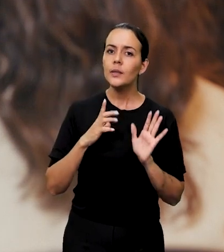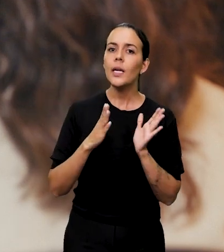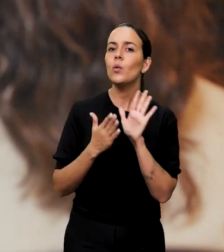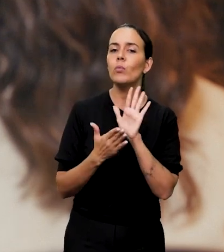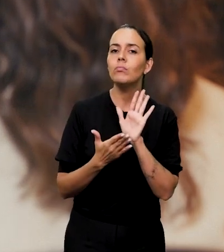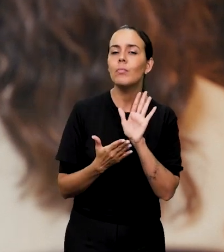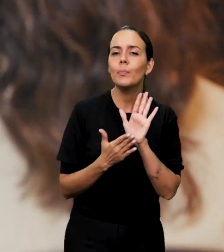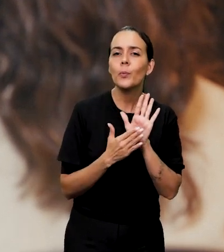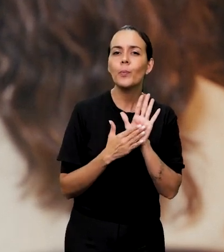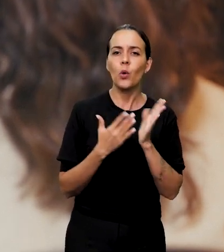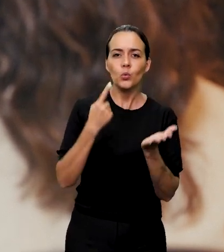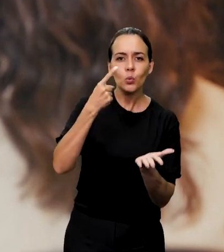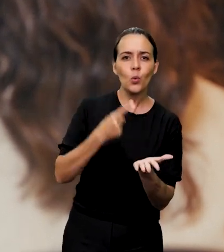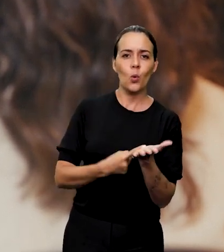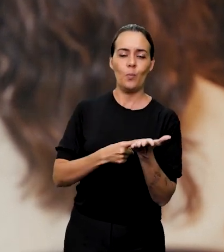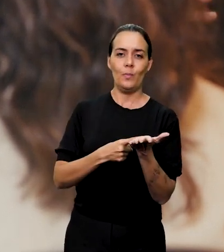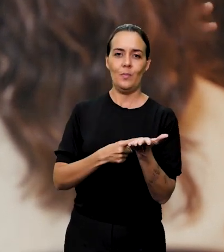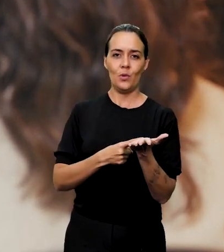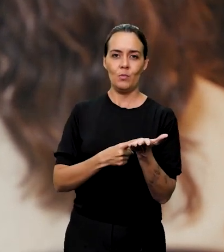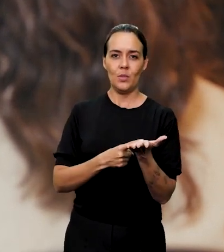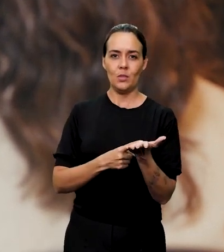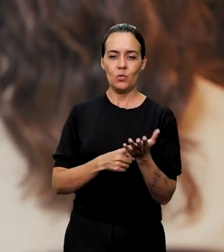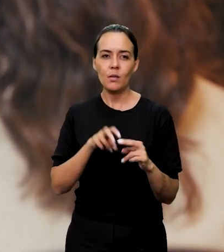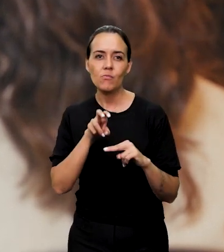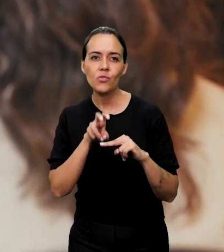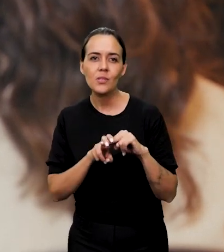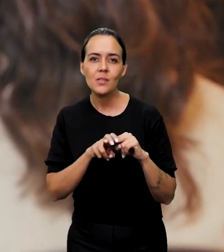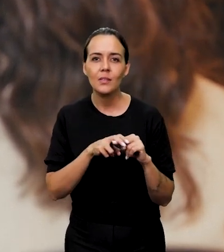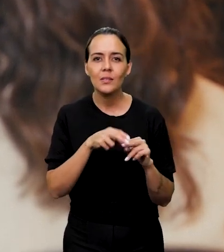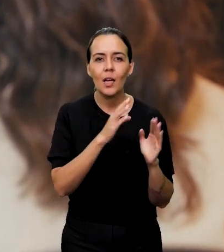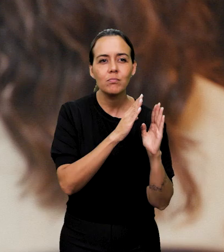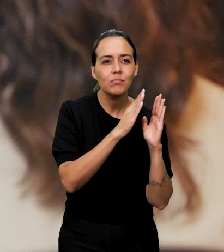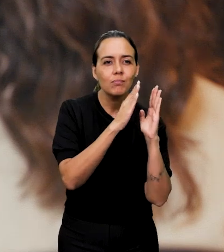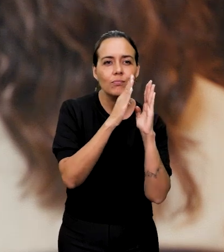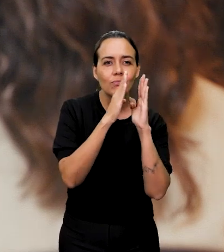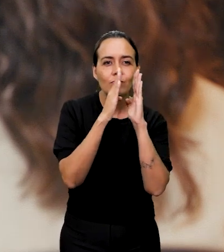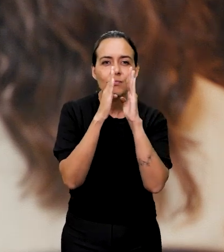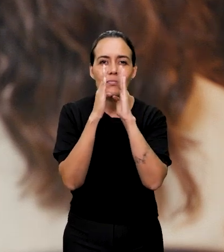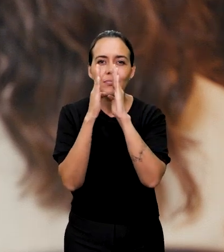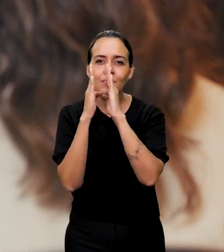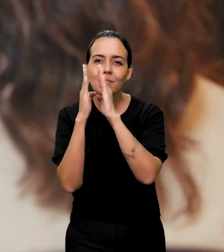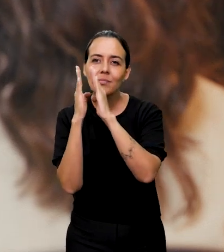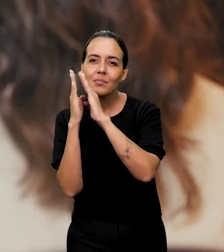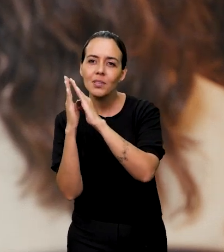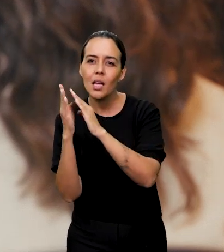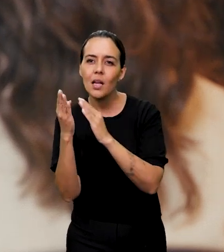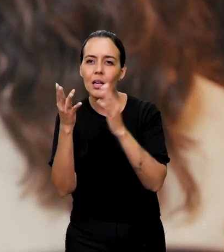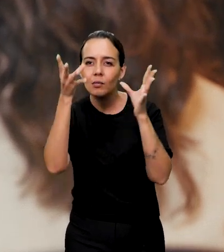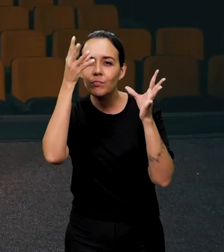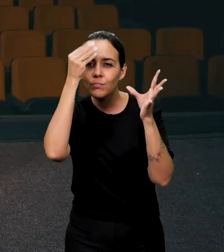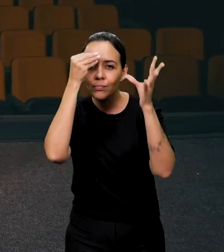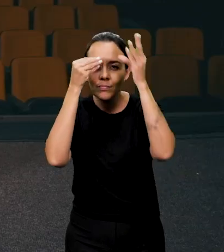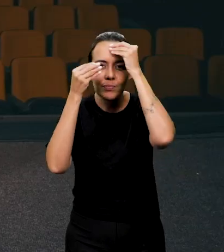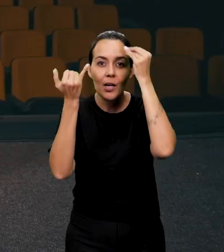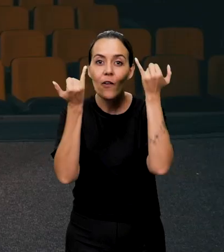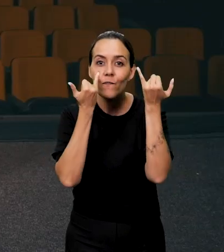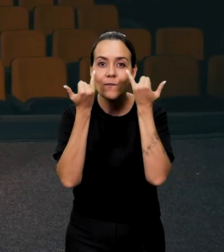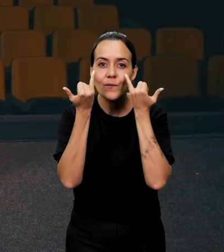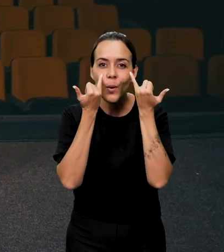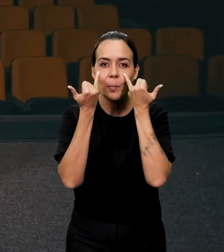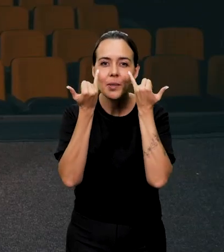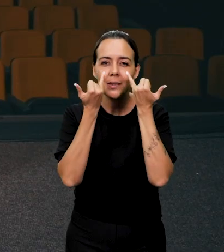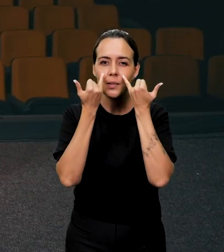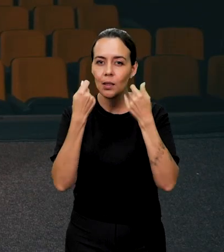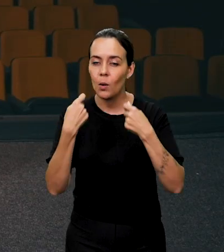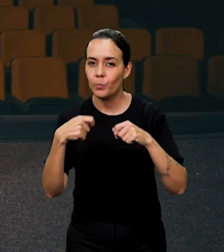de compromisso com isso, entendeu? De sentar aqui e ver um troço de falar, ixi, o que eu faço com isso, sabe? Olha para Marina e sorri. Eu acho